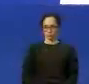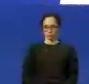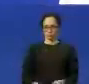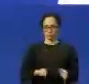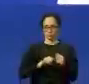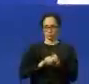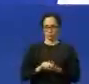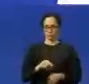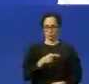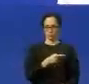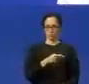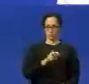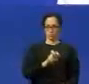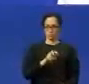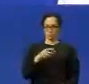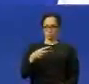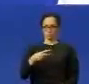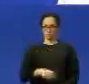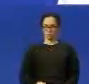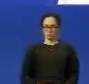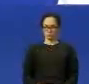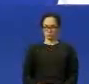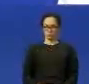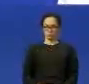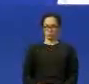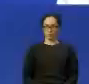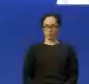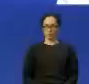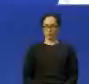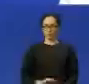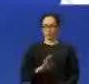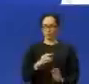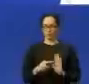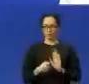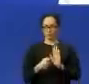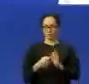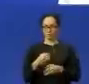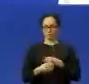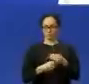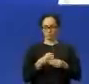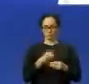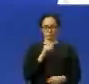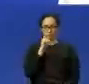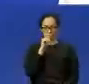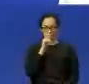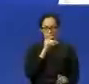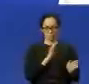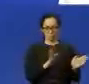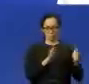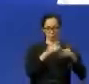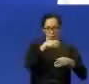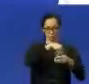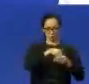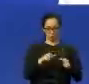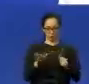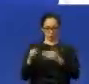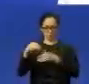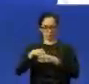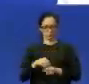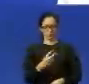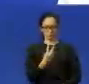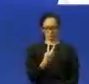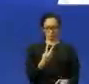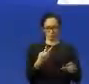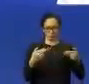Questão número 152 é aquela que diz a respeito de 2 reservatórios aí de abastecimento de um prédio, né, no caso, que está